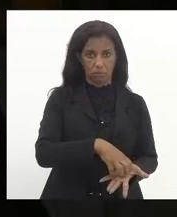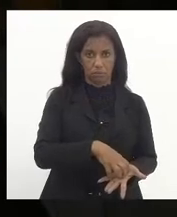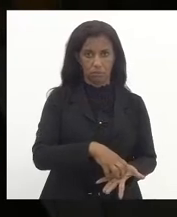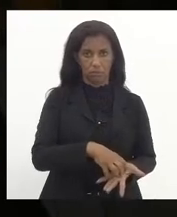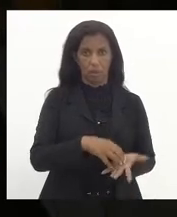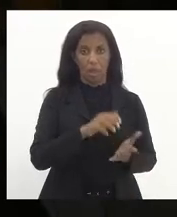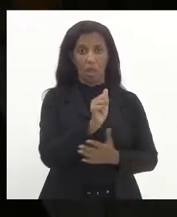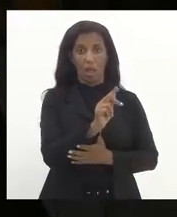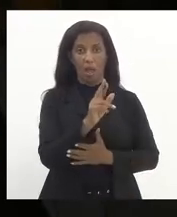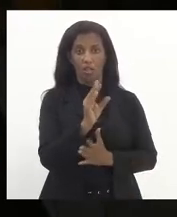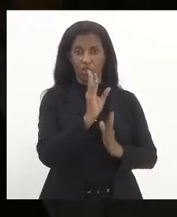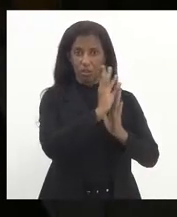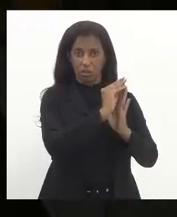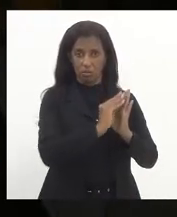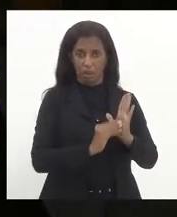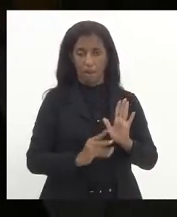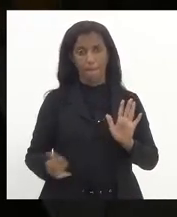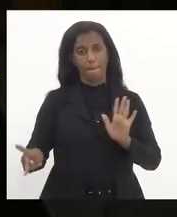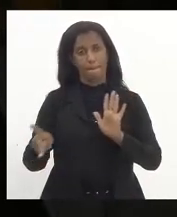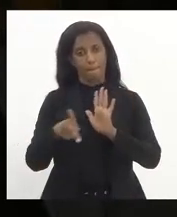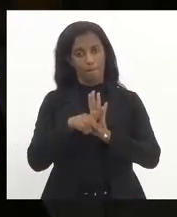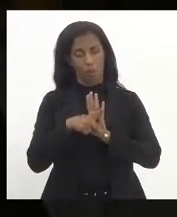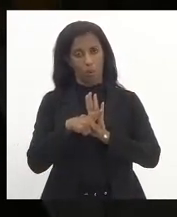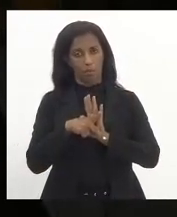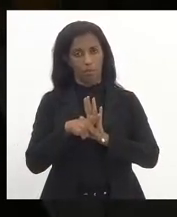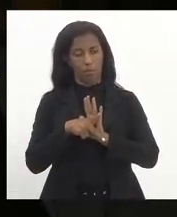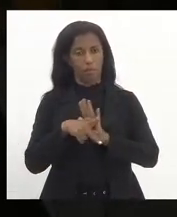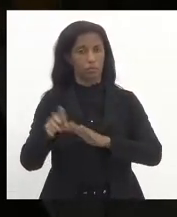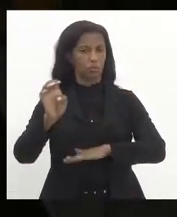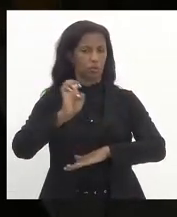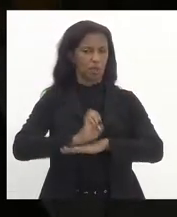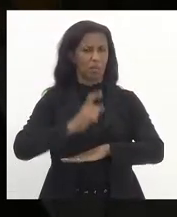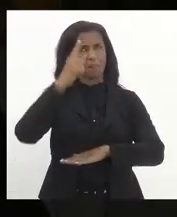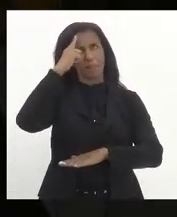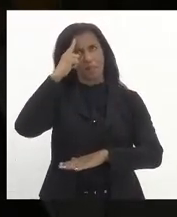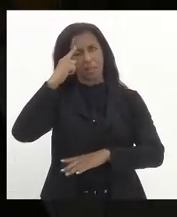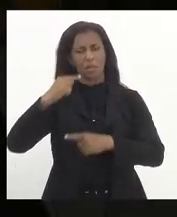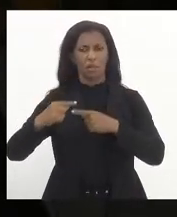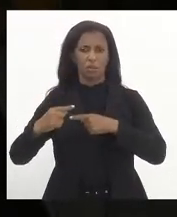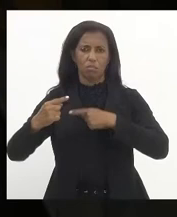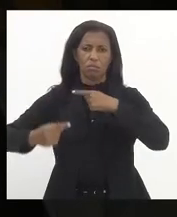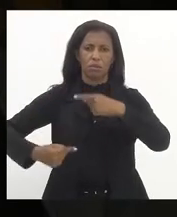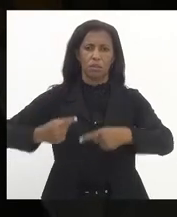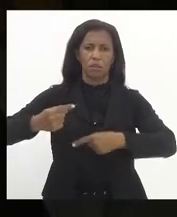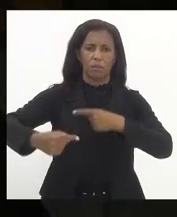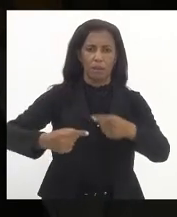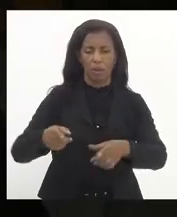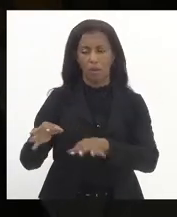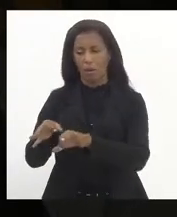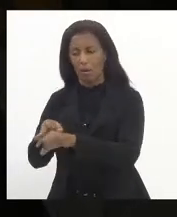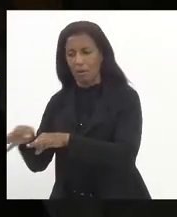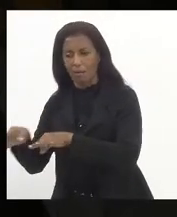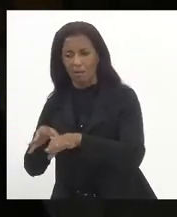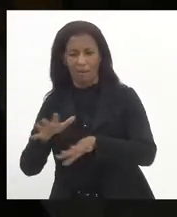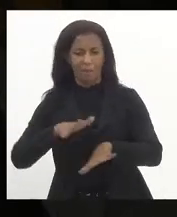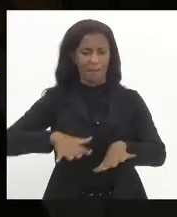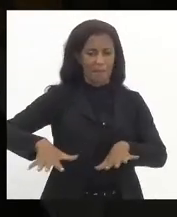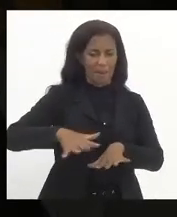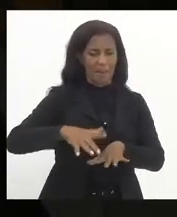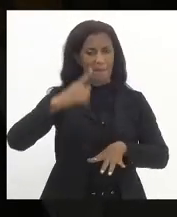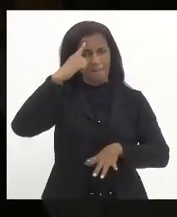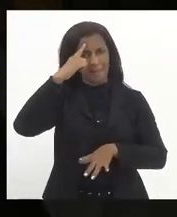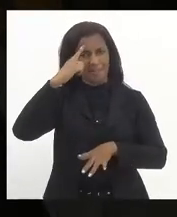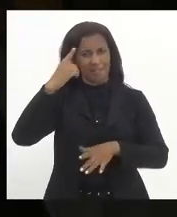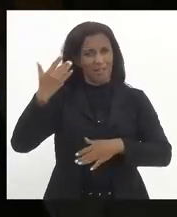agenda de desenvolvimento do estado, mas pensando no longo prazo, projetando cenários do presente e do